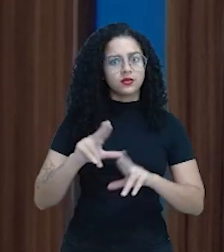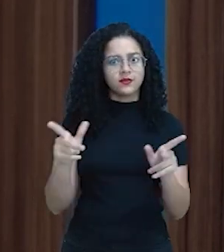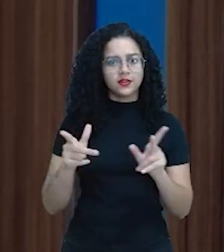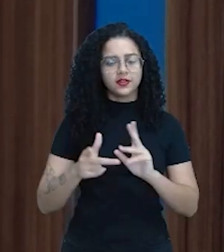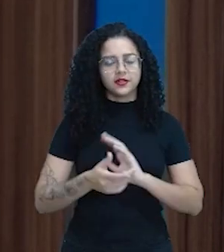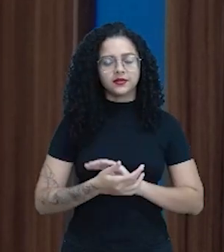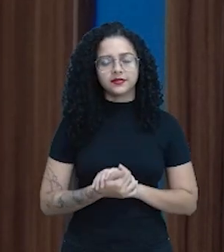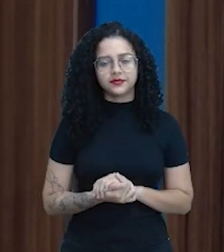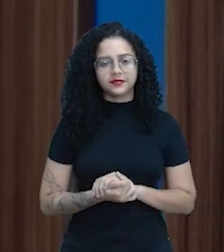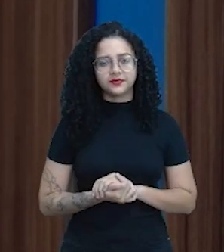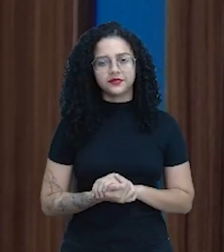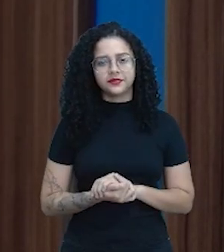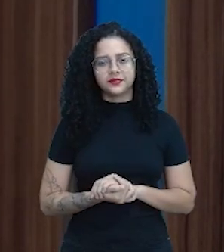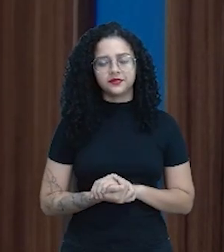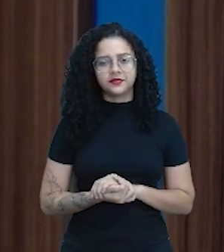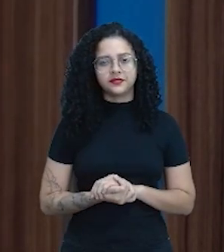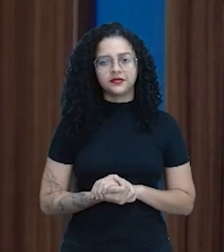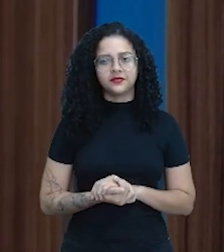diferente.